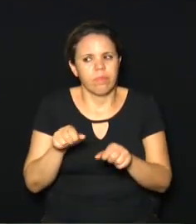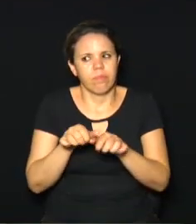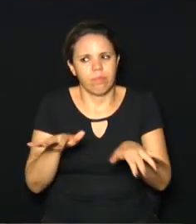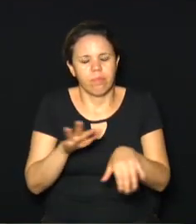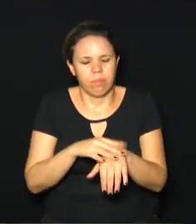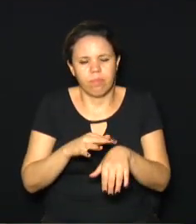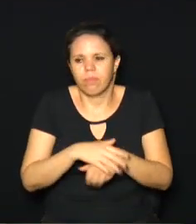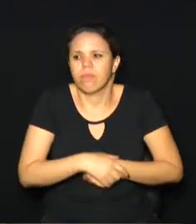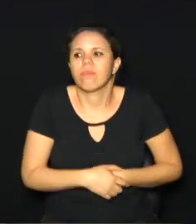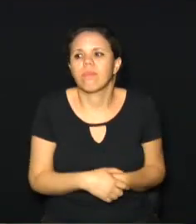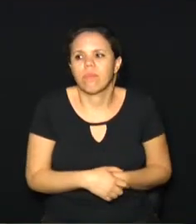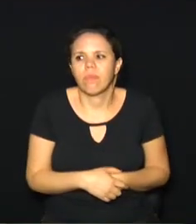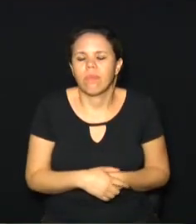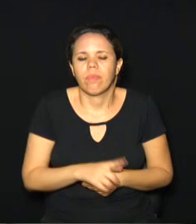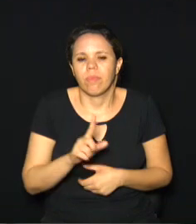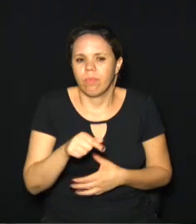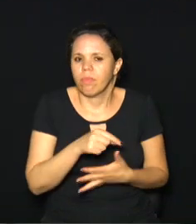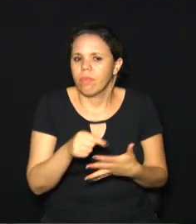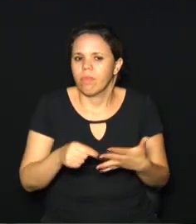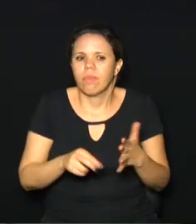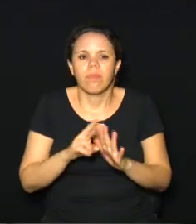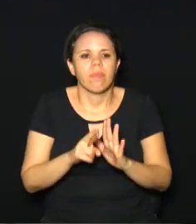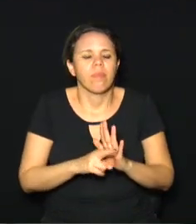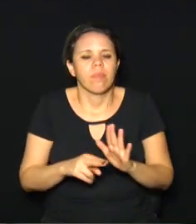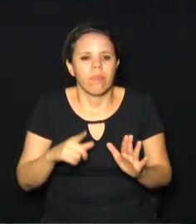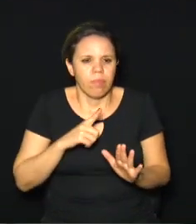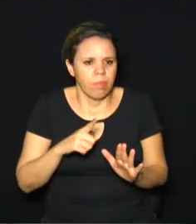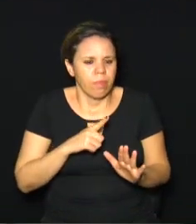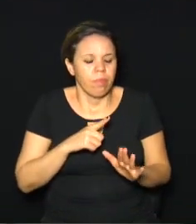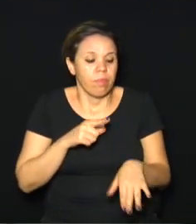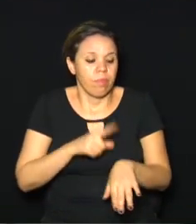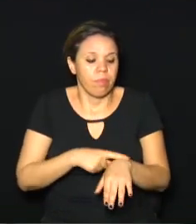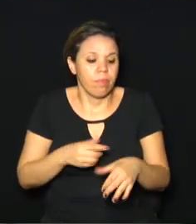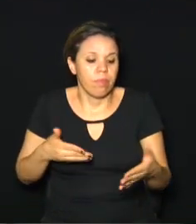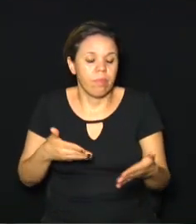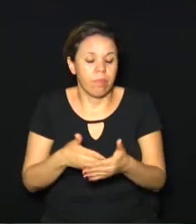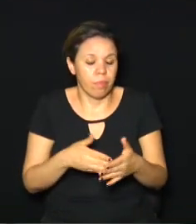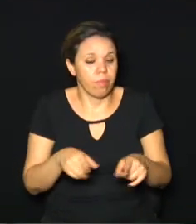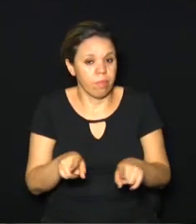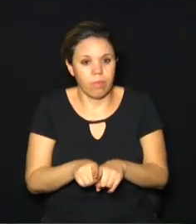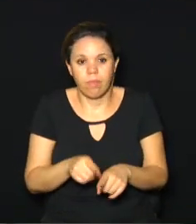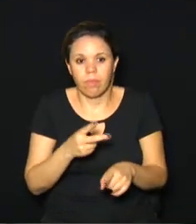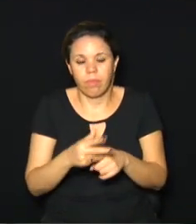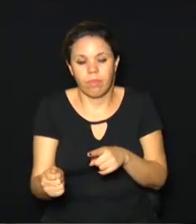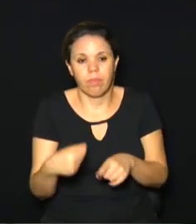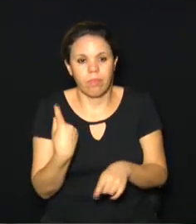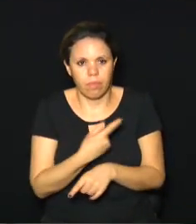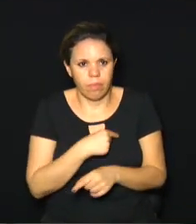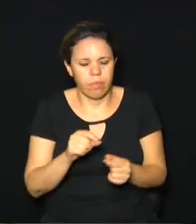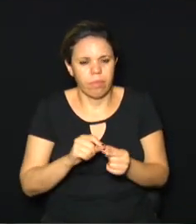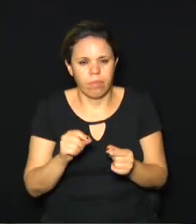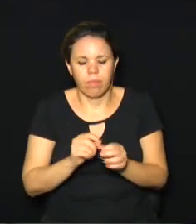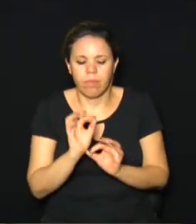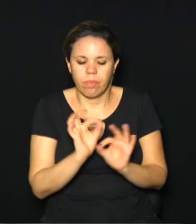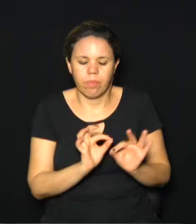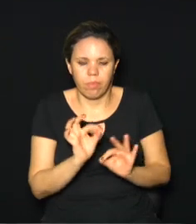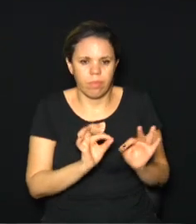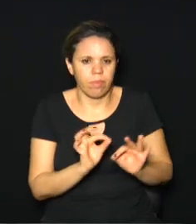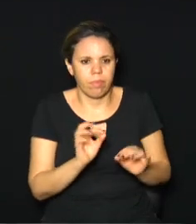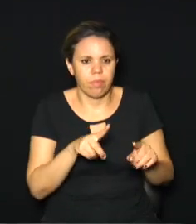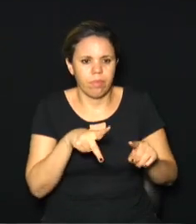pandemia, e essas regras elas têm uma vigência e uma situação que ainda nós vamos ter que ainda regular